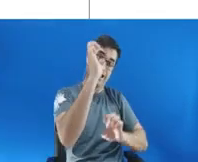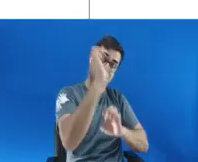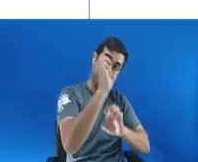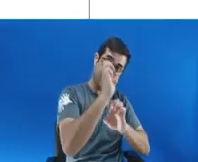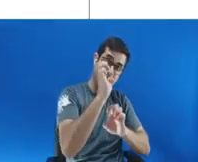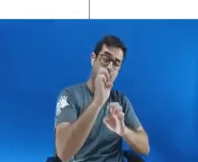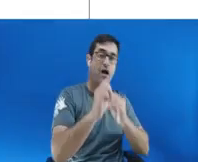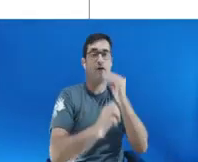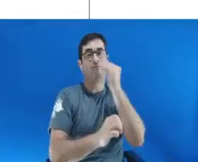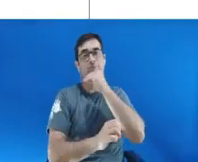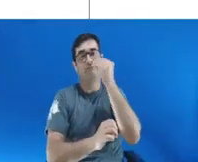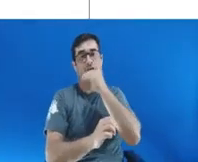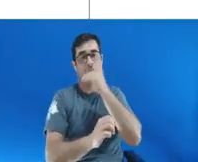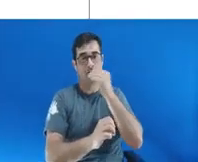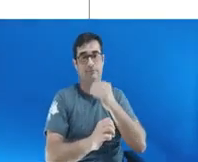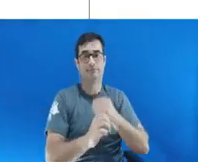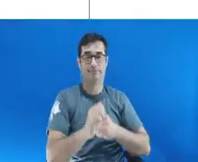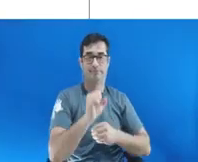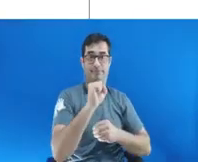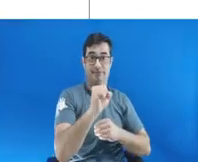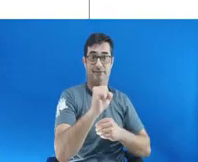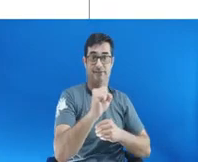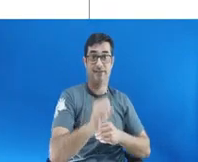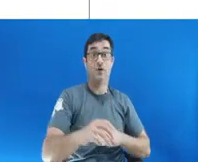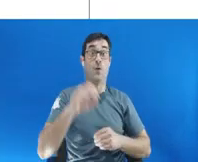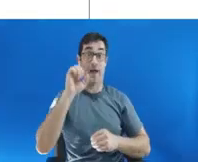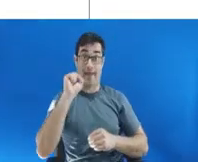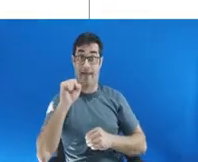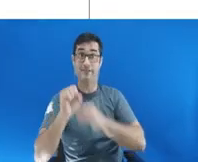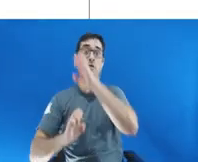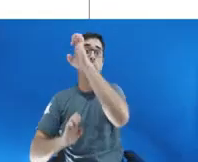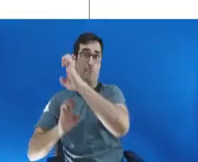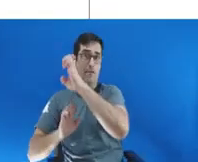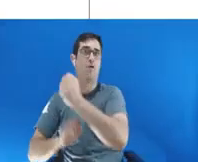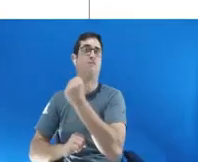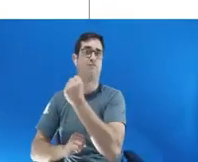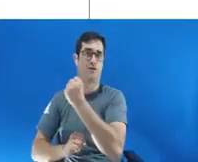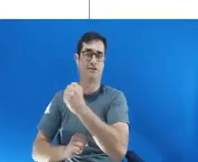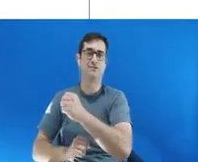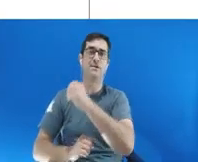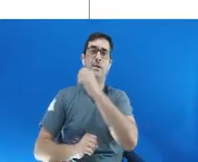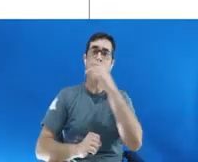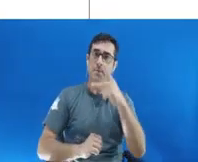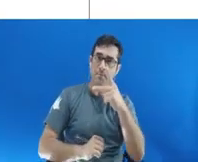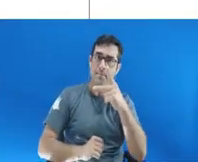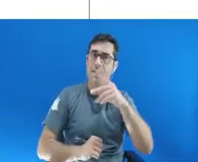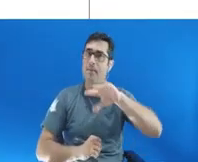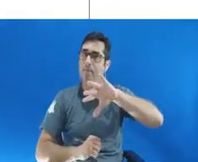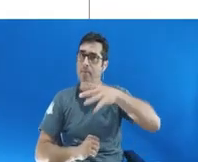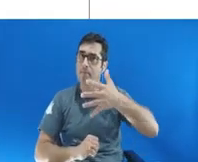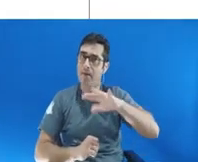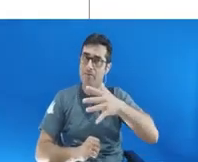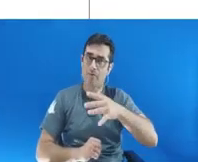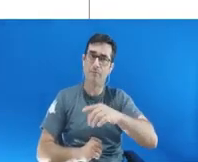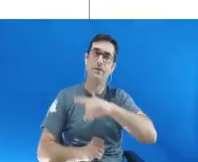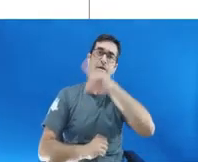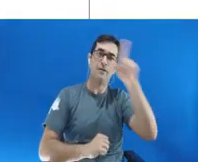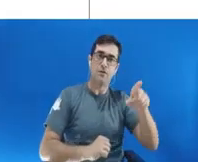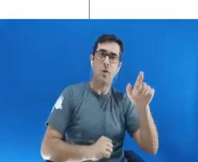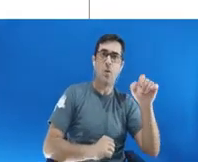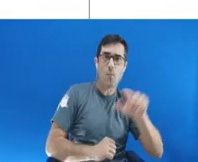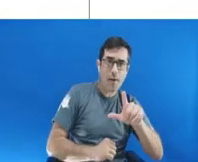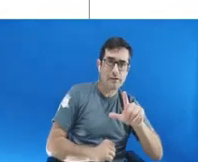D, que por sua vez blinda mais do que F. Então, o que é a blindagem? Por que a regra de